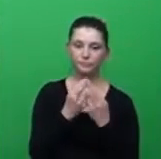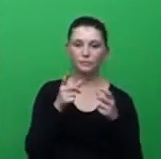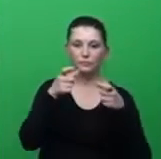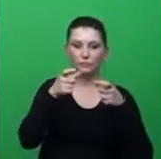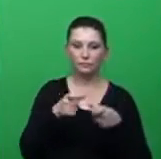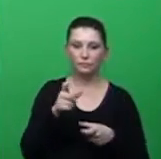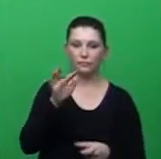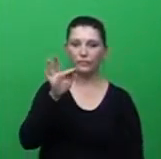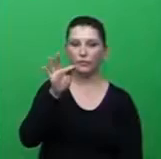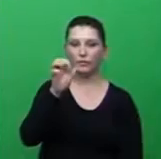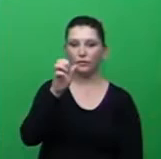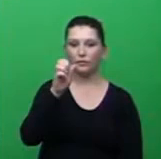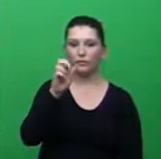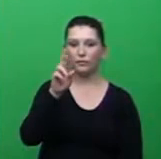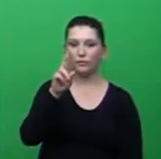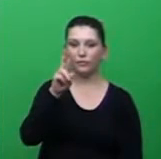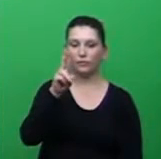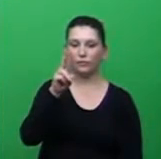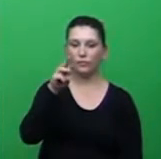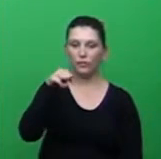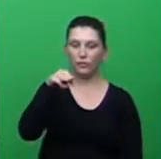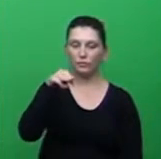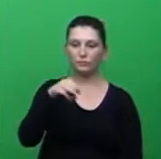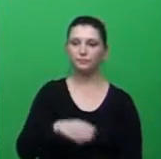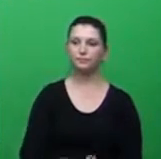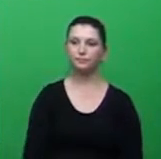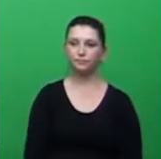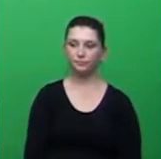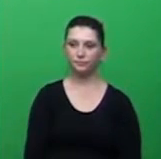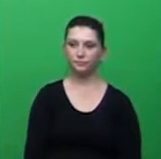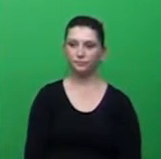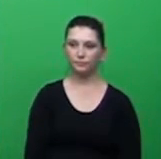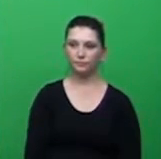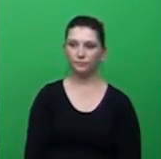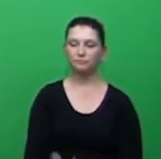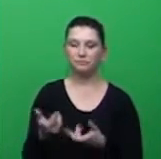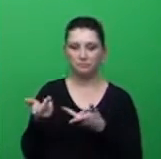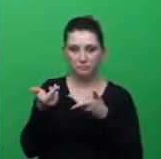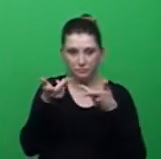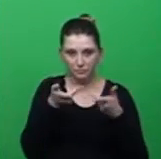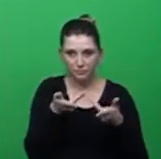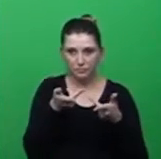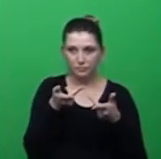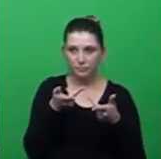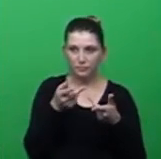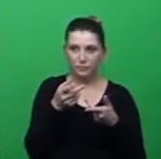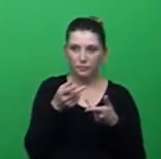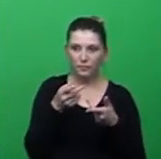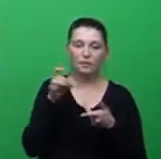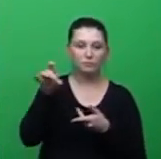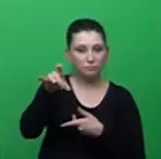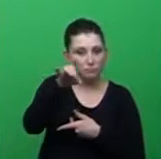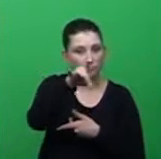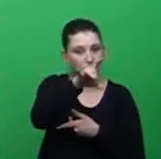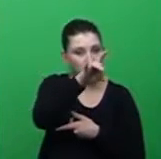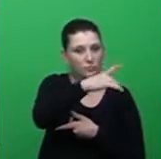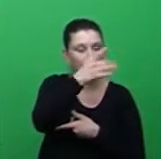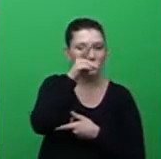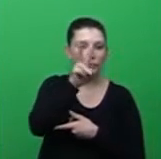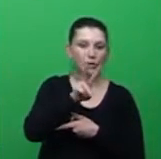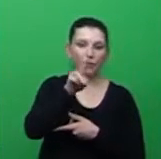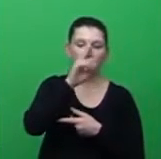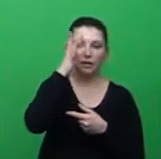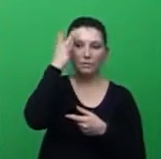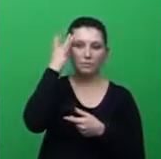senhores vereadores, vereadoras, a minha questão de ordem é convidar a cada vereador para amanhã estar na sessão